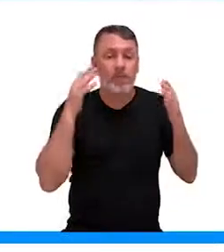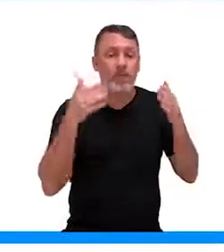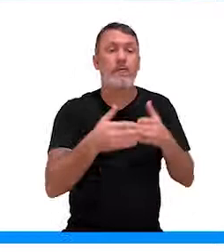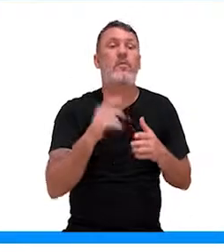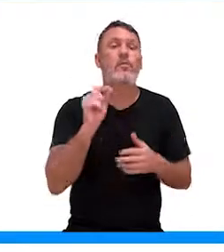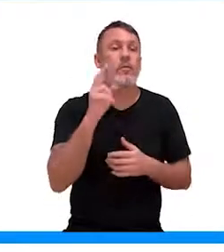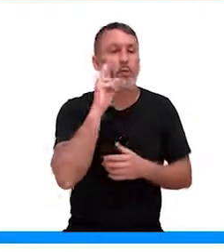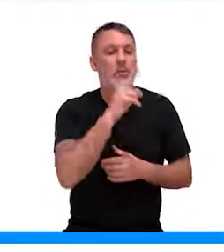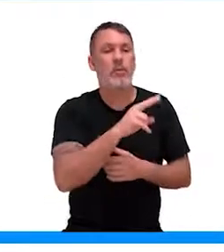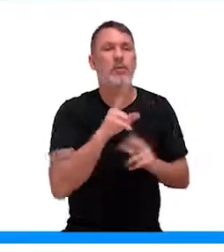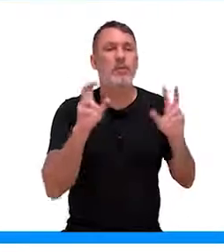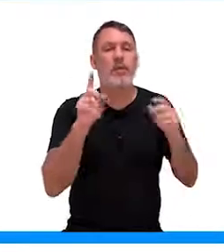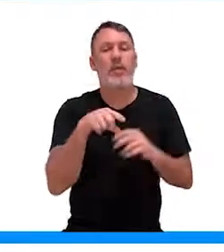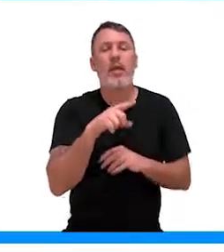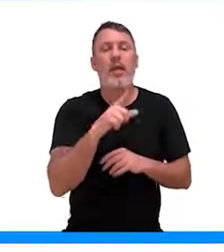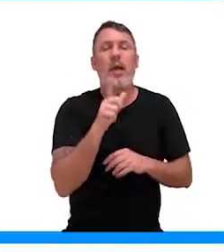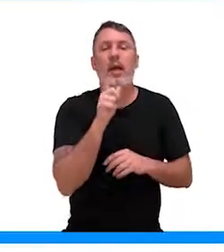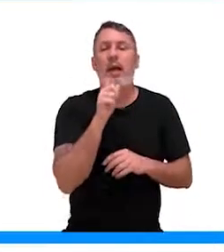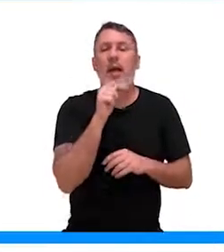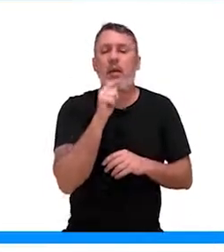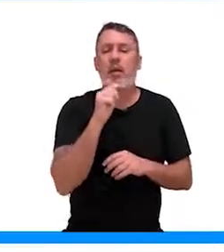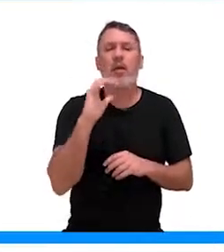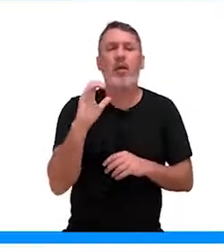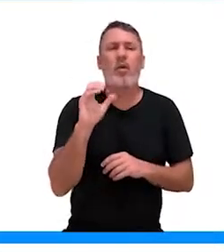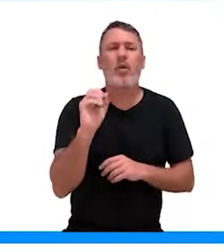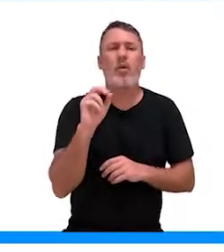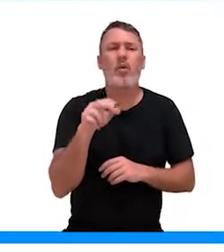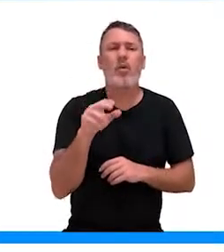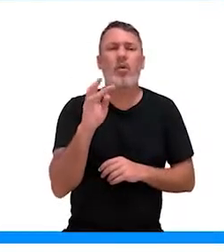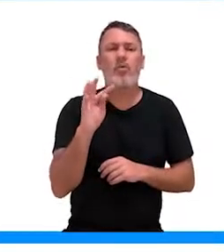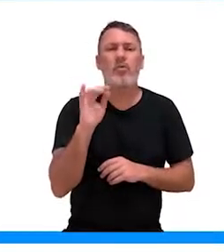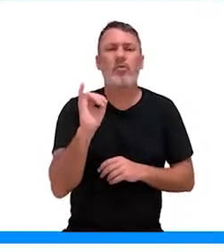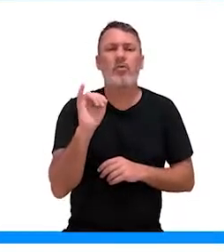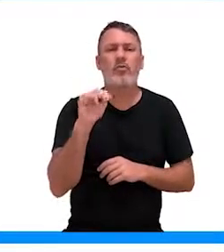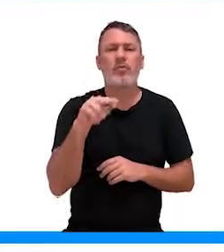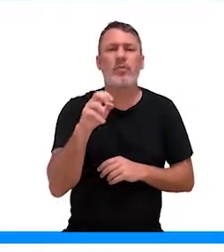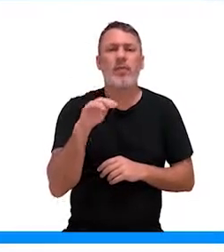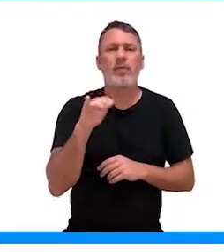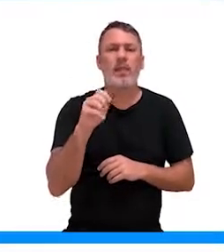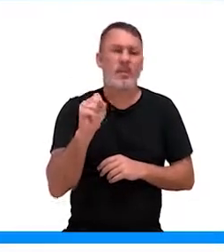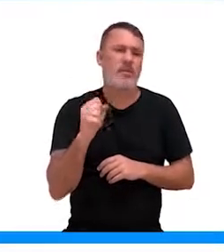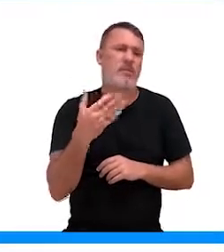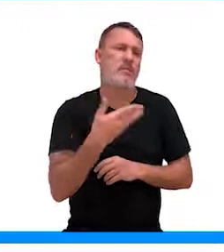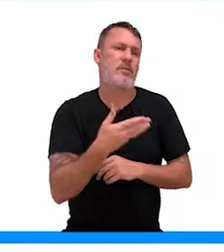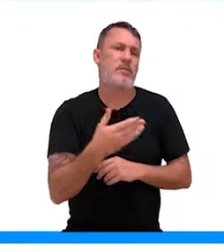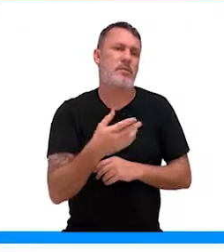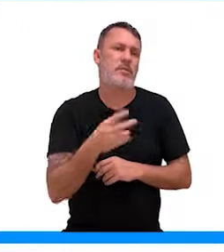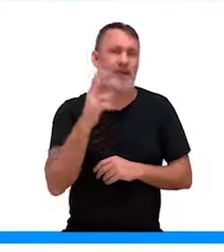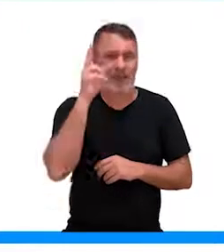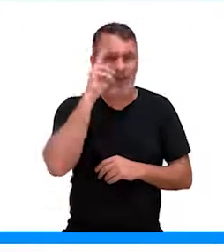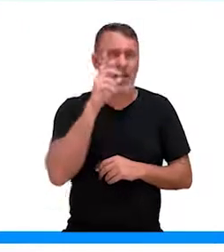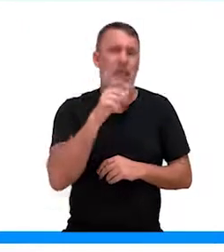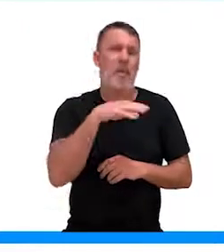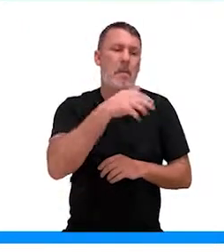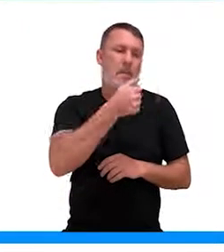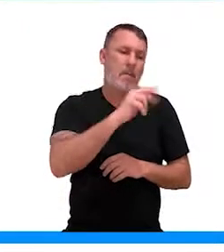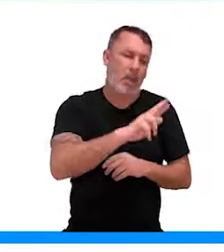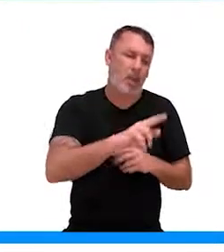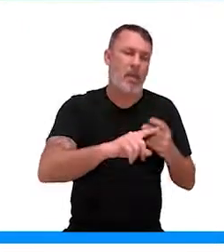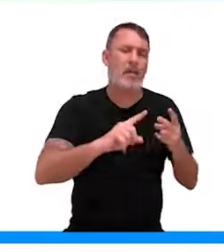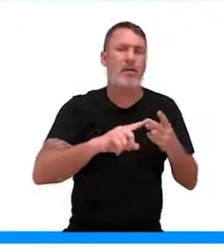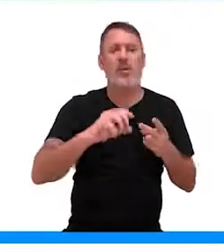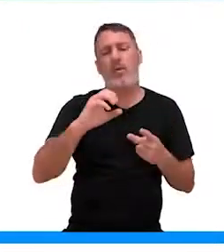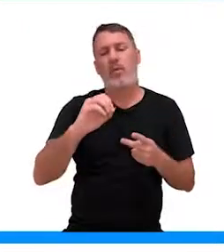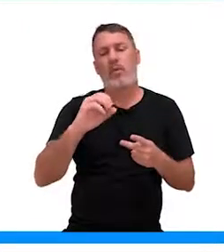aqui, voltando aqui, né, retornando aqui para a parte de águas continentais. Tá? Falamos aqui primeiro de mares, oceanos, correntes marítimas, agora nós